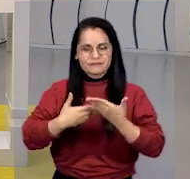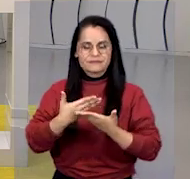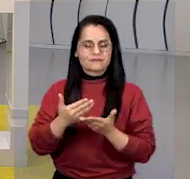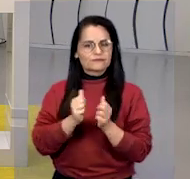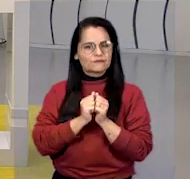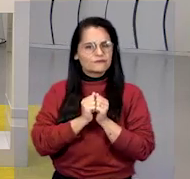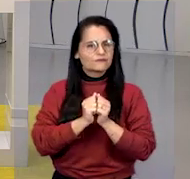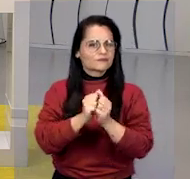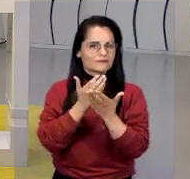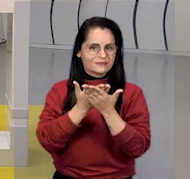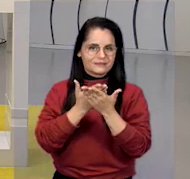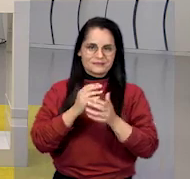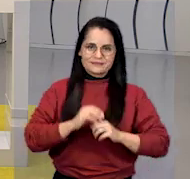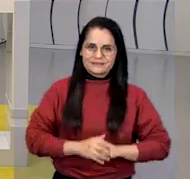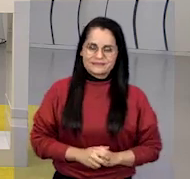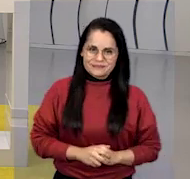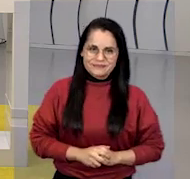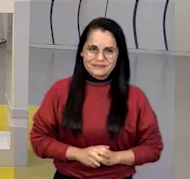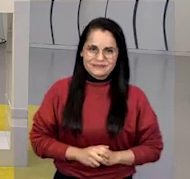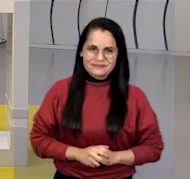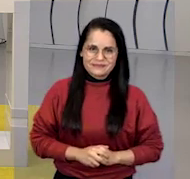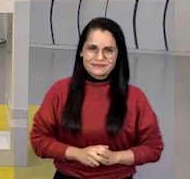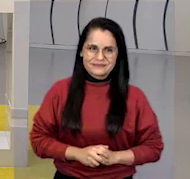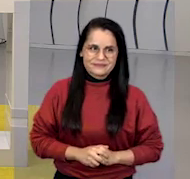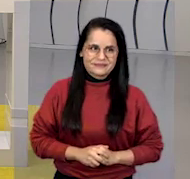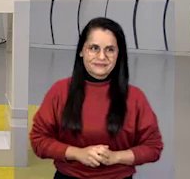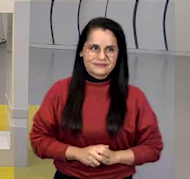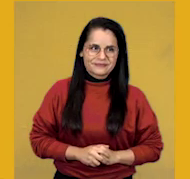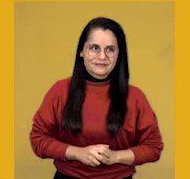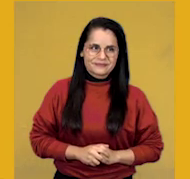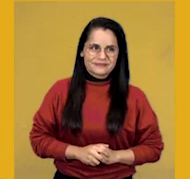né? Bem,